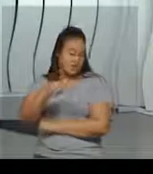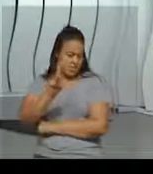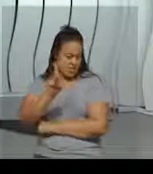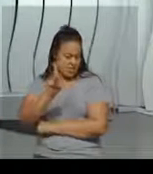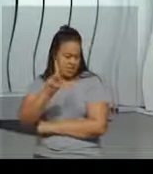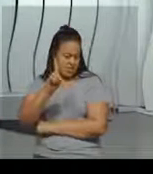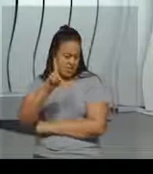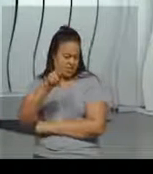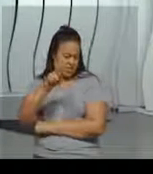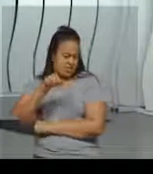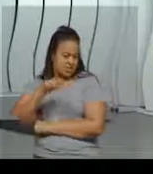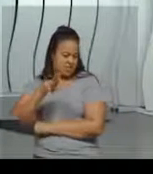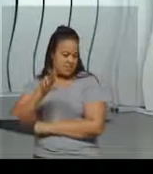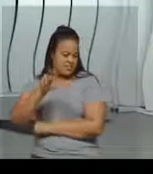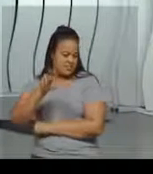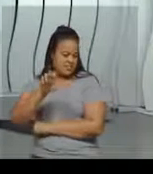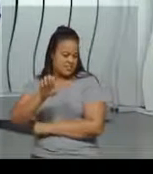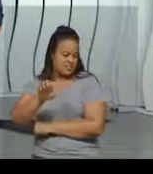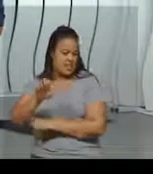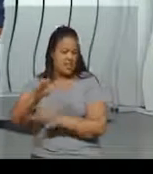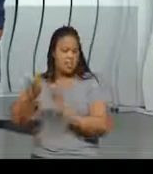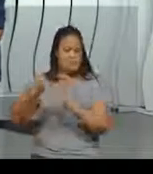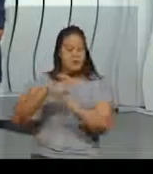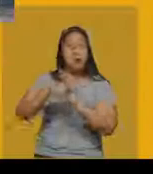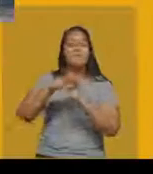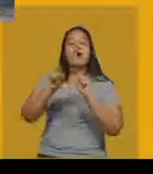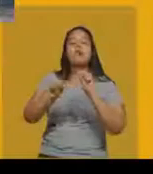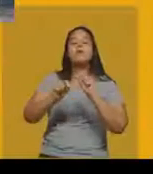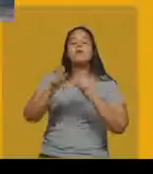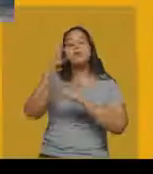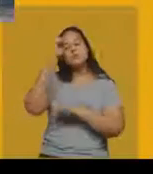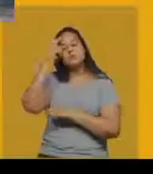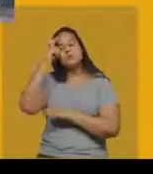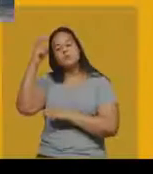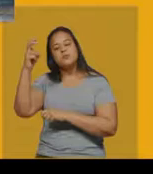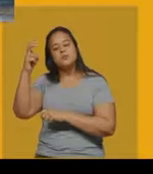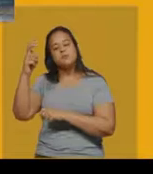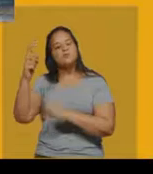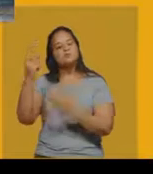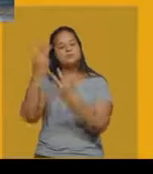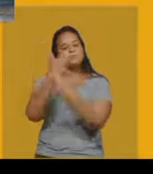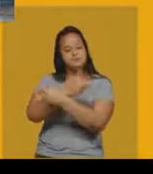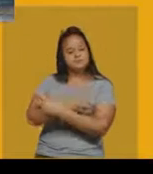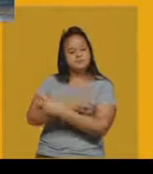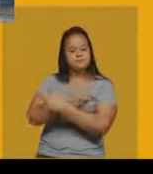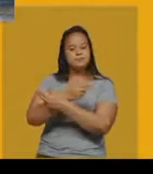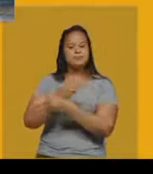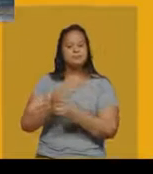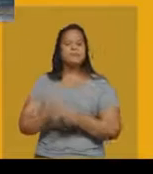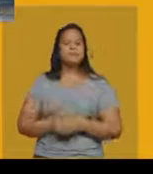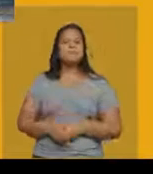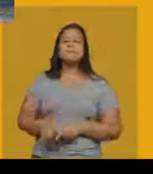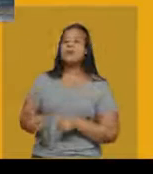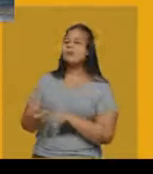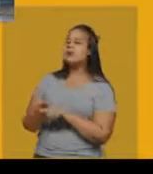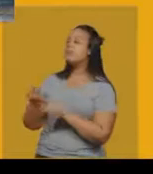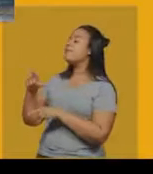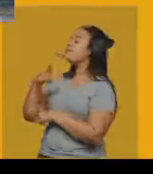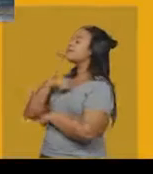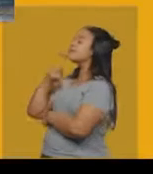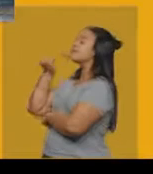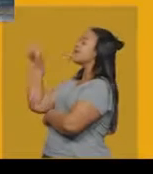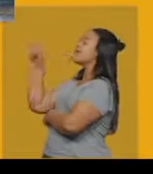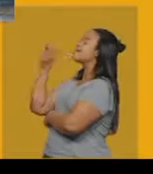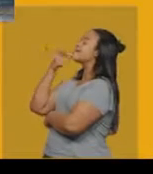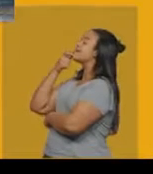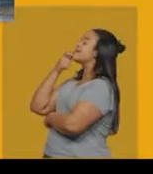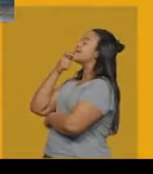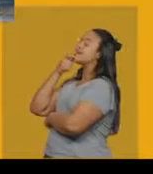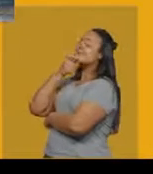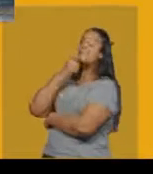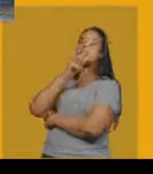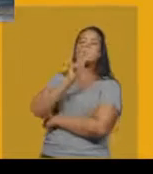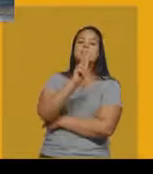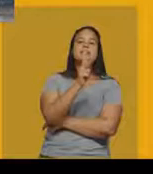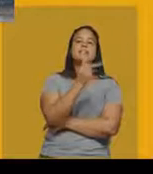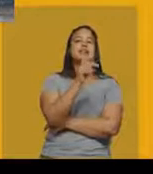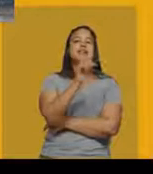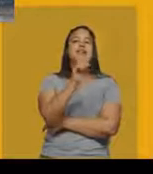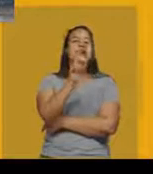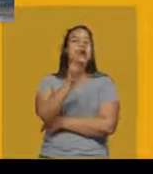à cultura hip hop. Bem, eu quero falar aqui também do house dance, né? Que vai ser